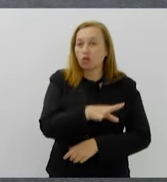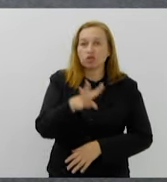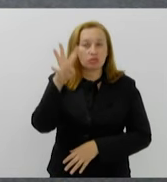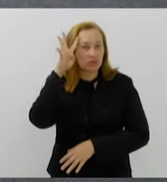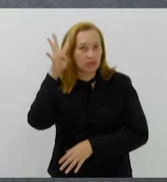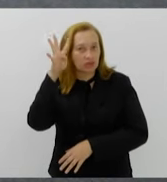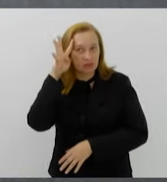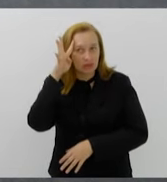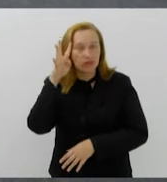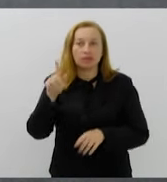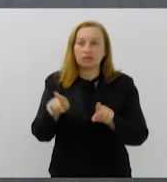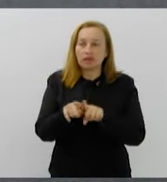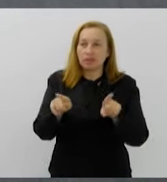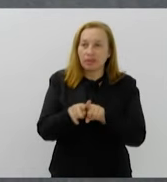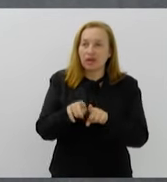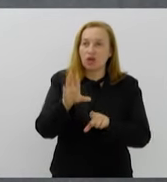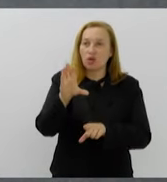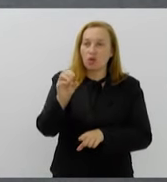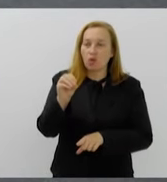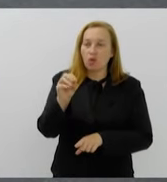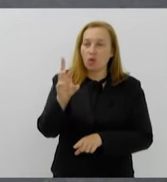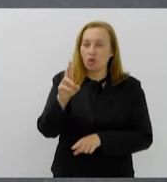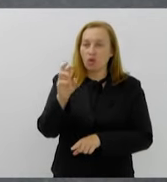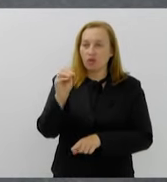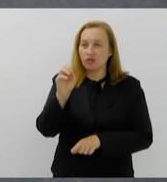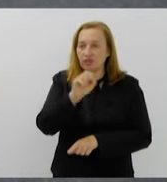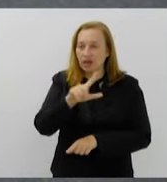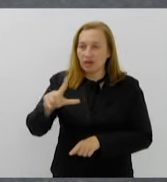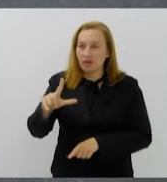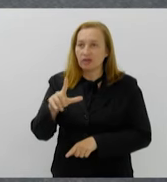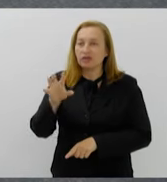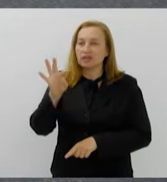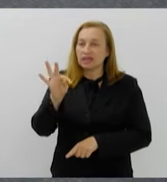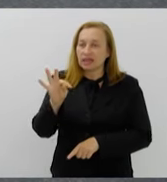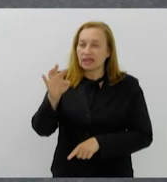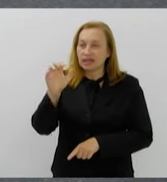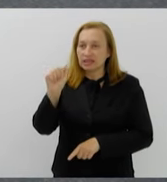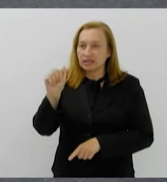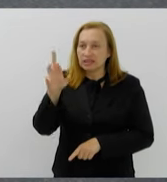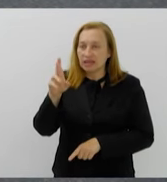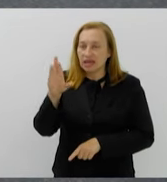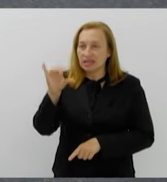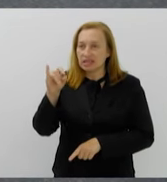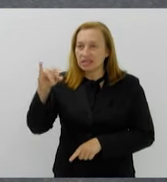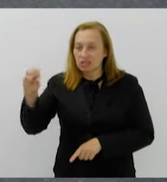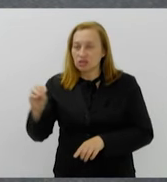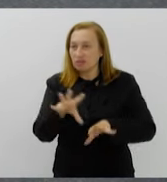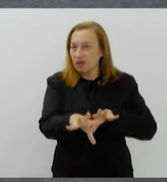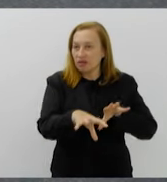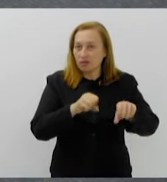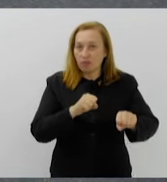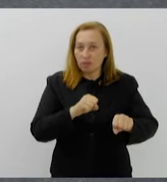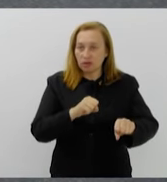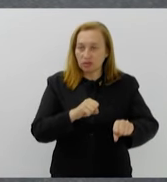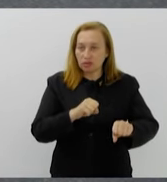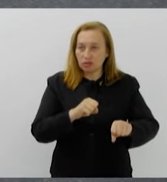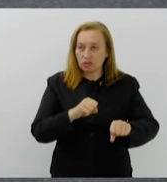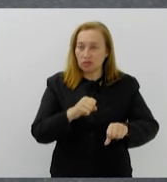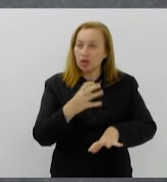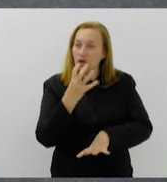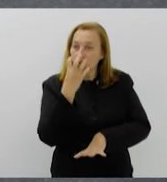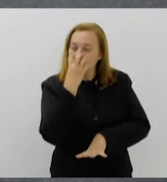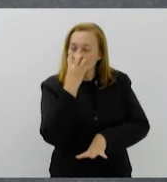Tarciso também para a formatura do grupo de salvamento com cães e também inauguração do centro